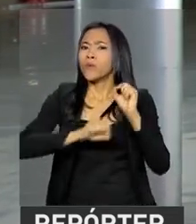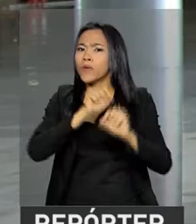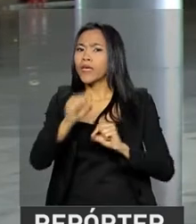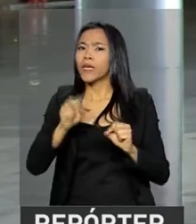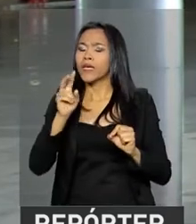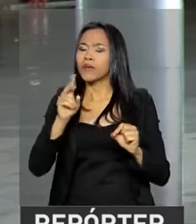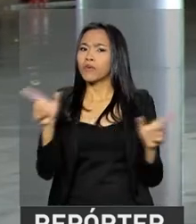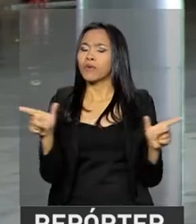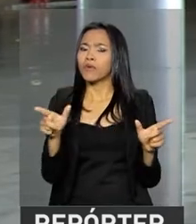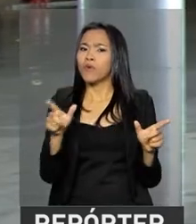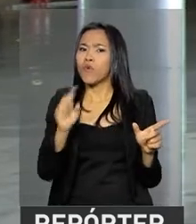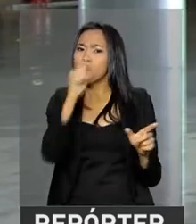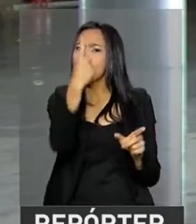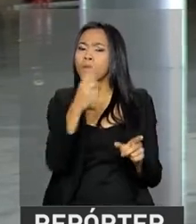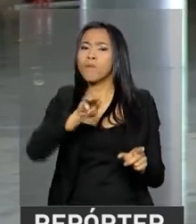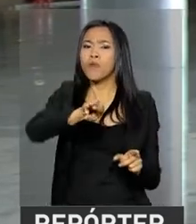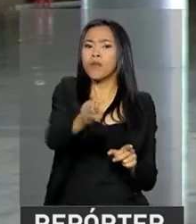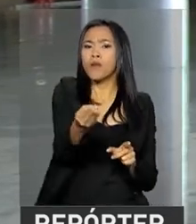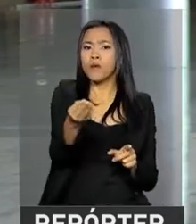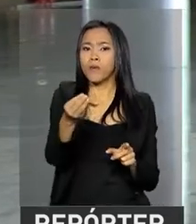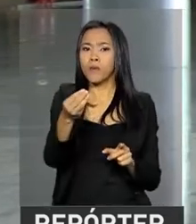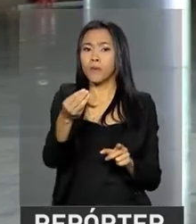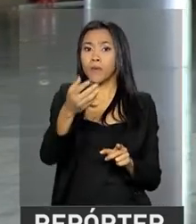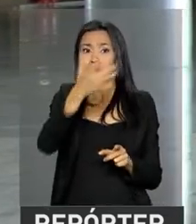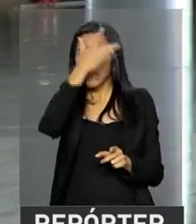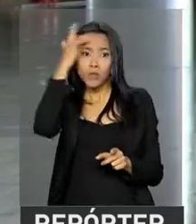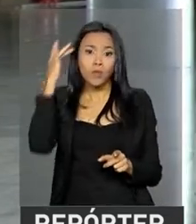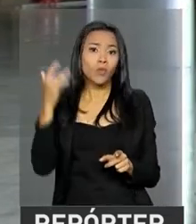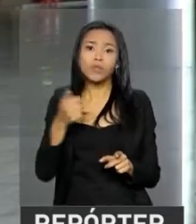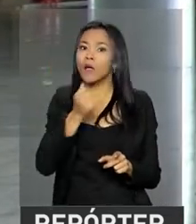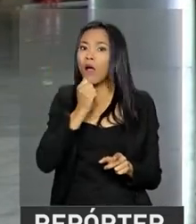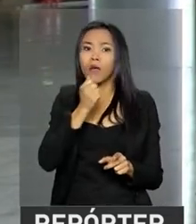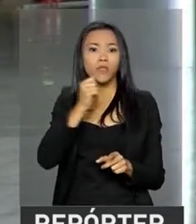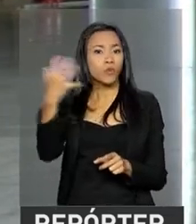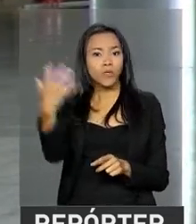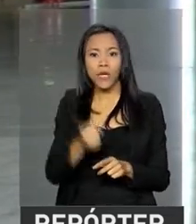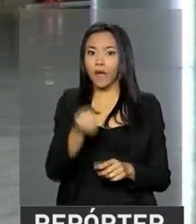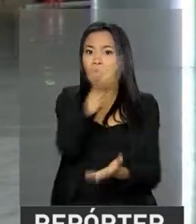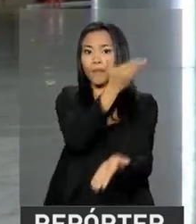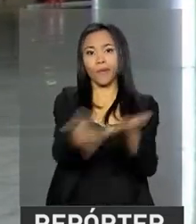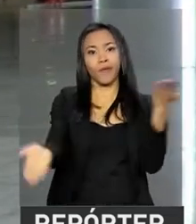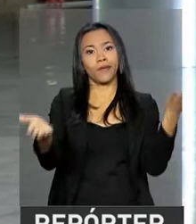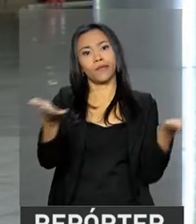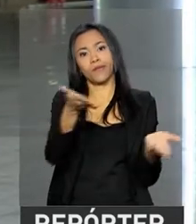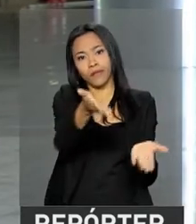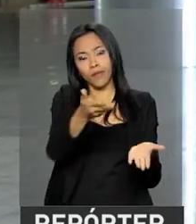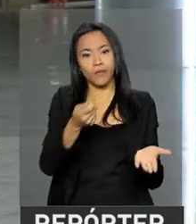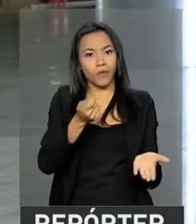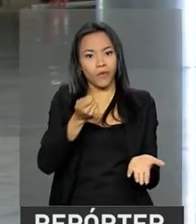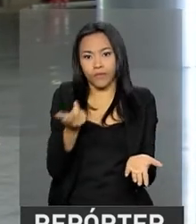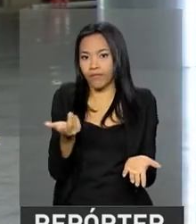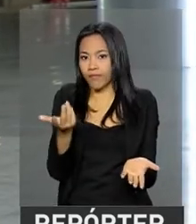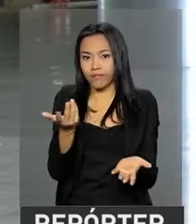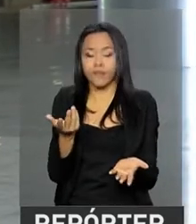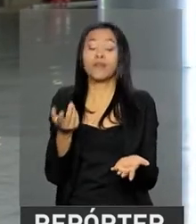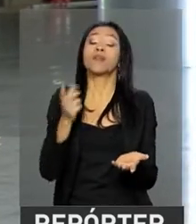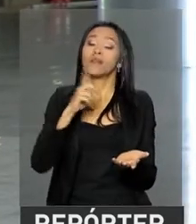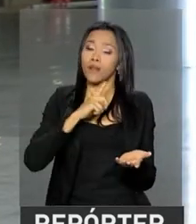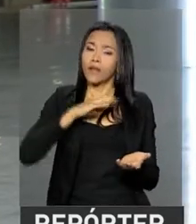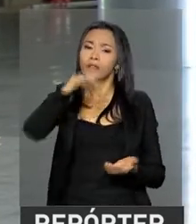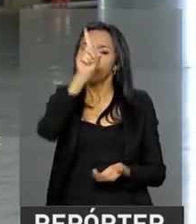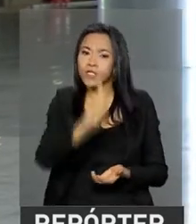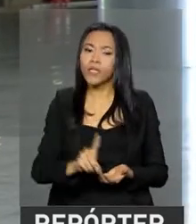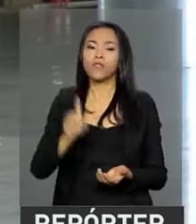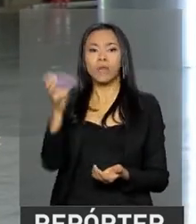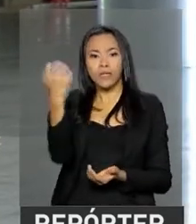consideração que mais de um milhão e meio de trabalhadores perderiam o direito ao benefício por ainda não ter feito o saque tem direito a sacar o abono